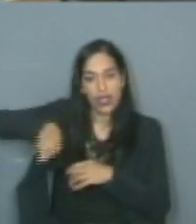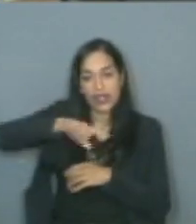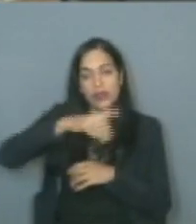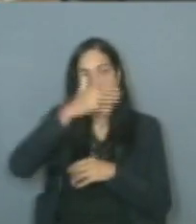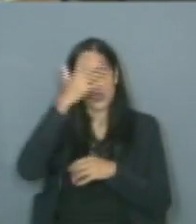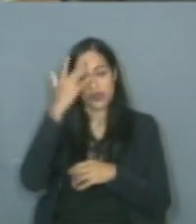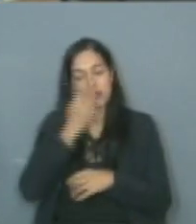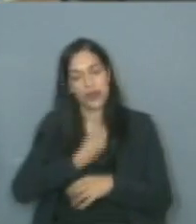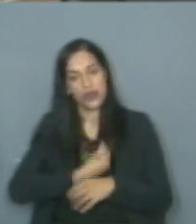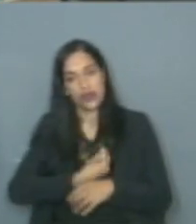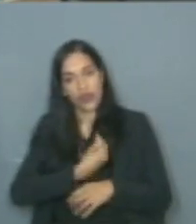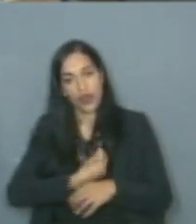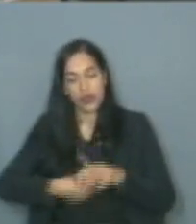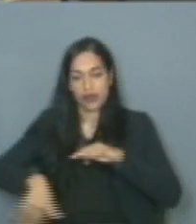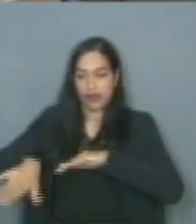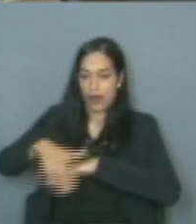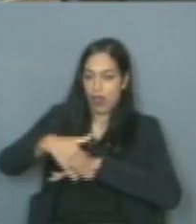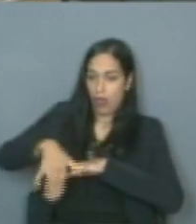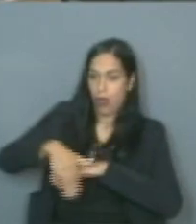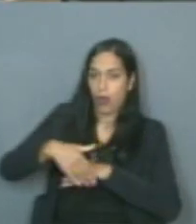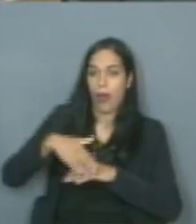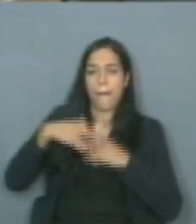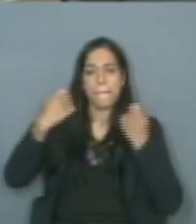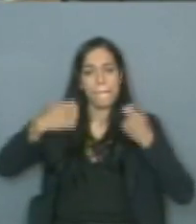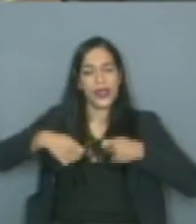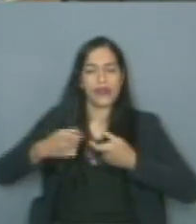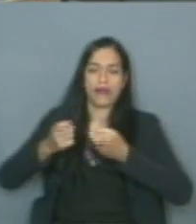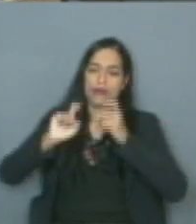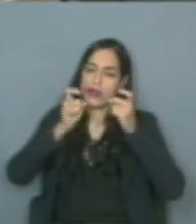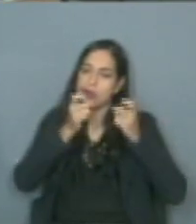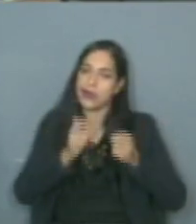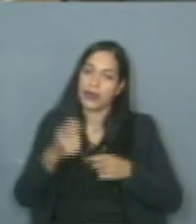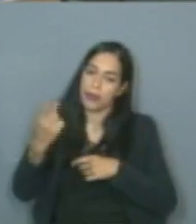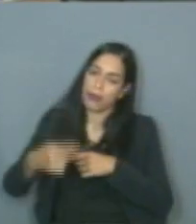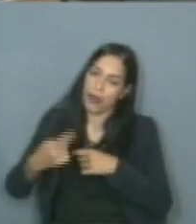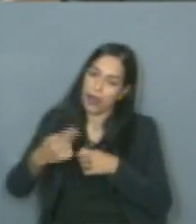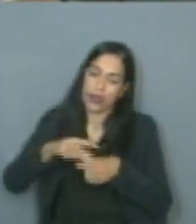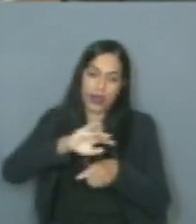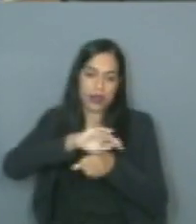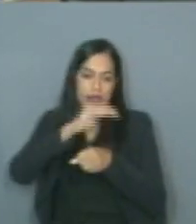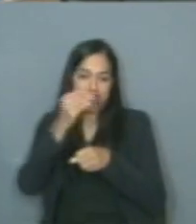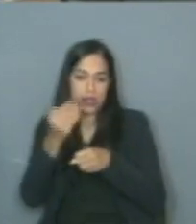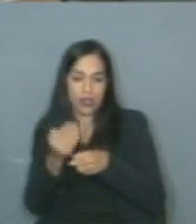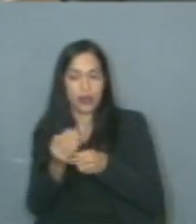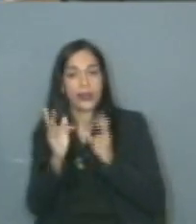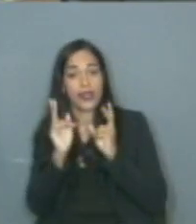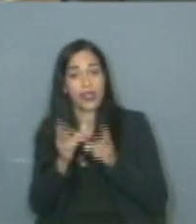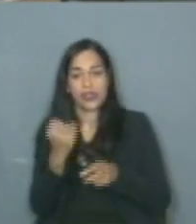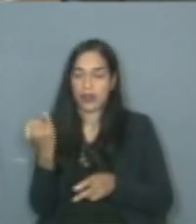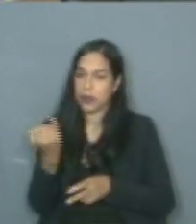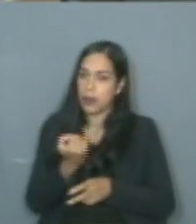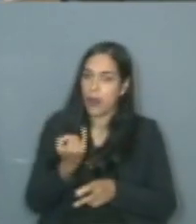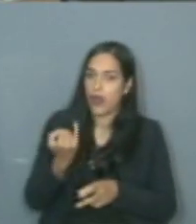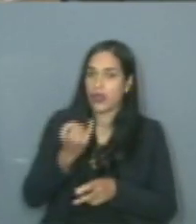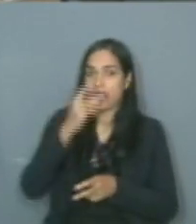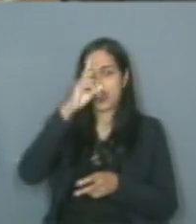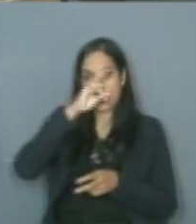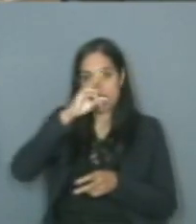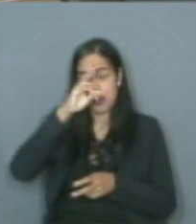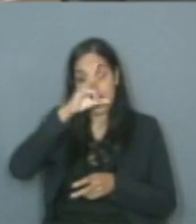de rua é muito importante, precisa ser debatido nessa casa. É sempre importante lembrar